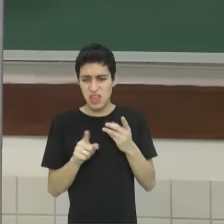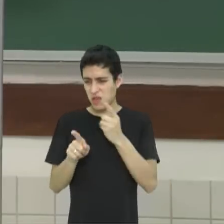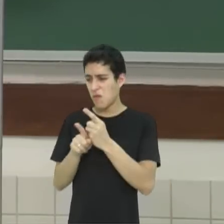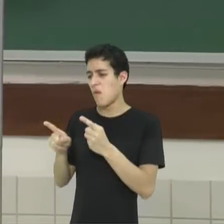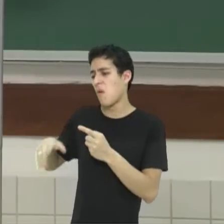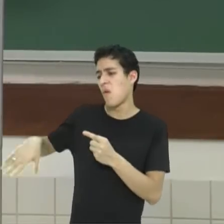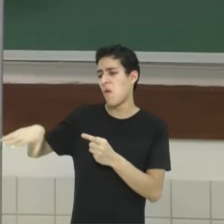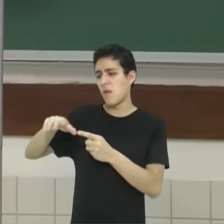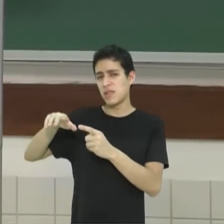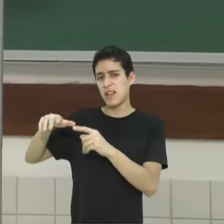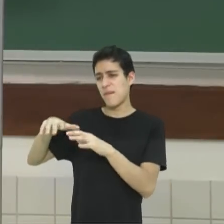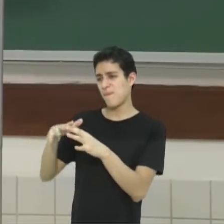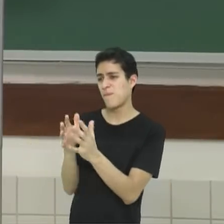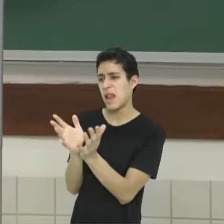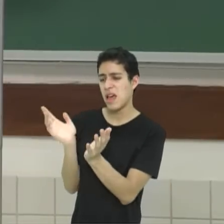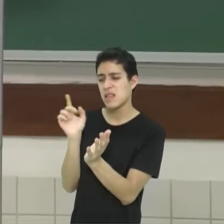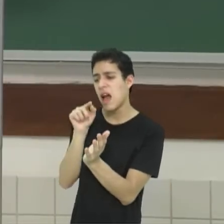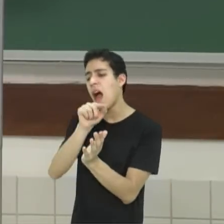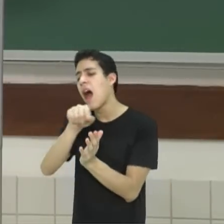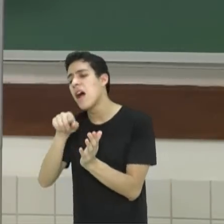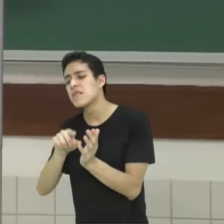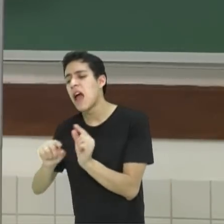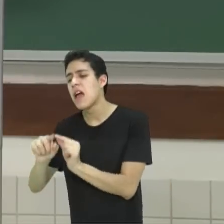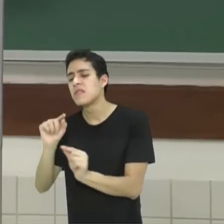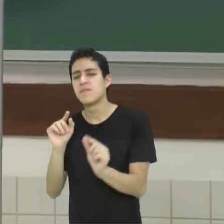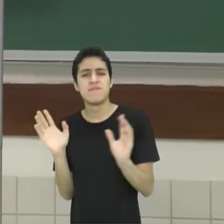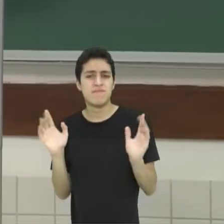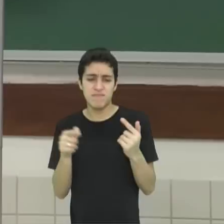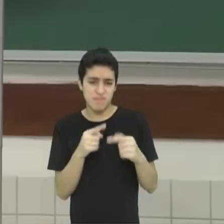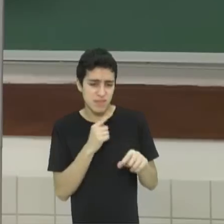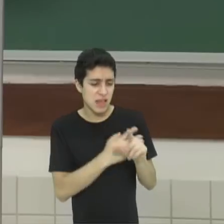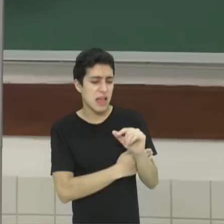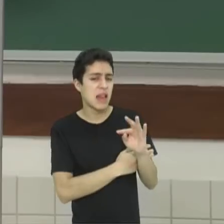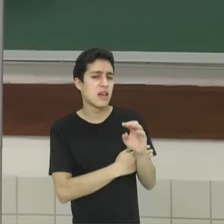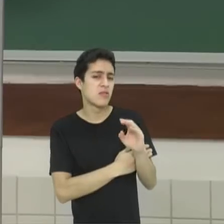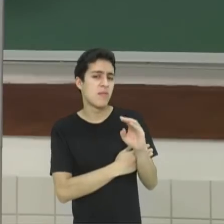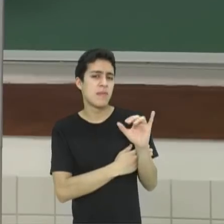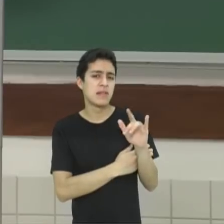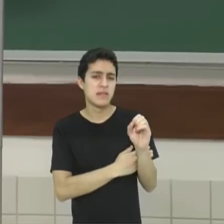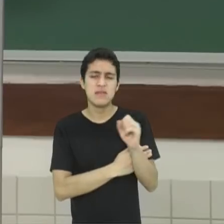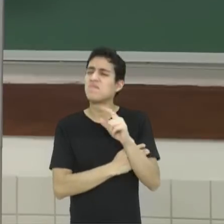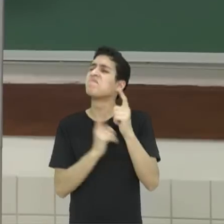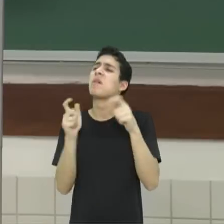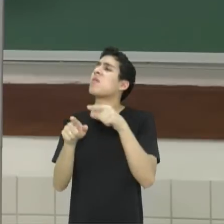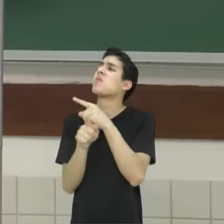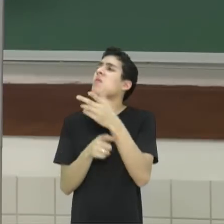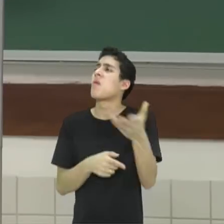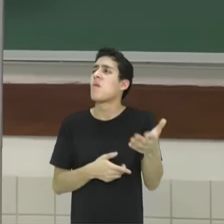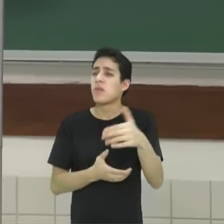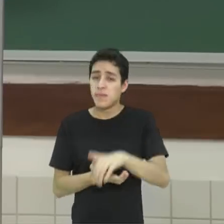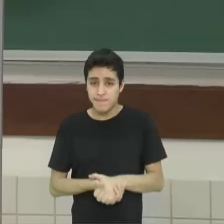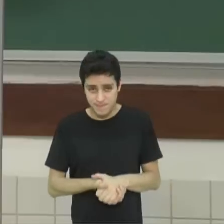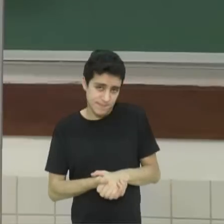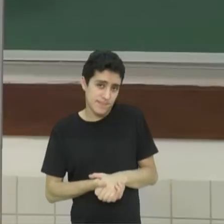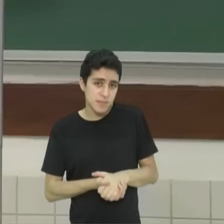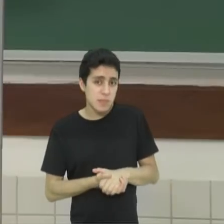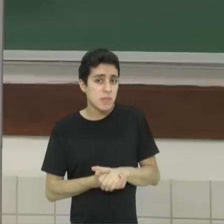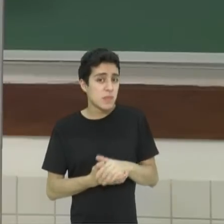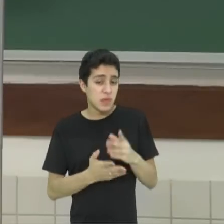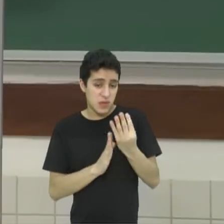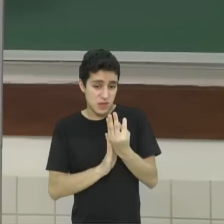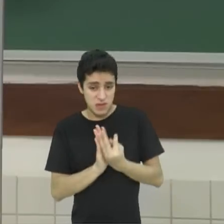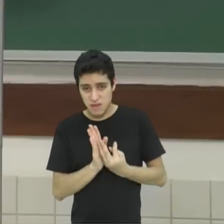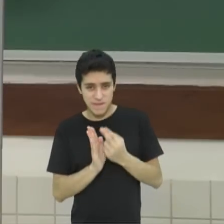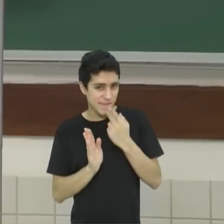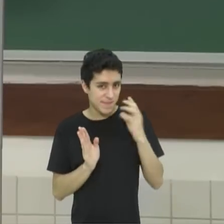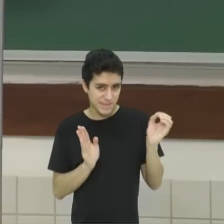Não. Os lactobacilos não são encontrados nas plantas. Professora, mas como eu vou saber onde são encontrados os lactobacilos? No texto